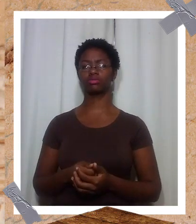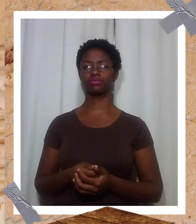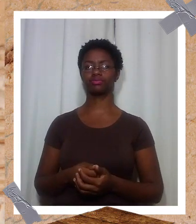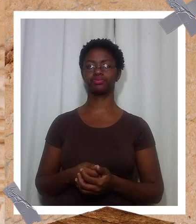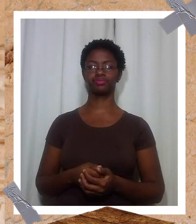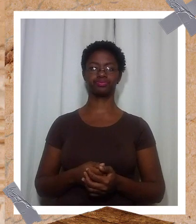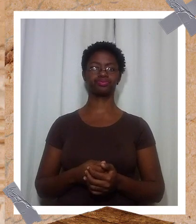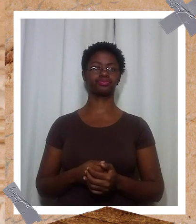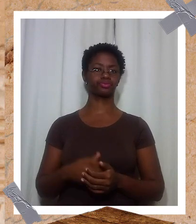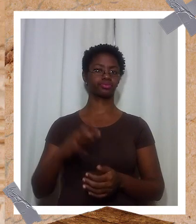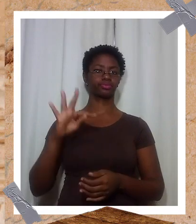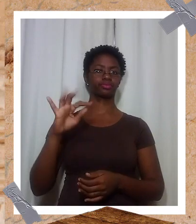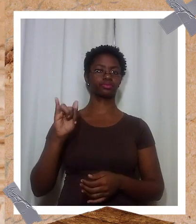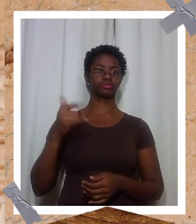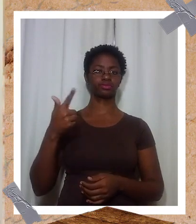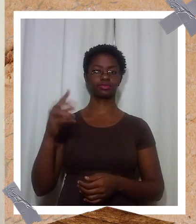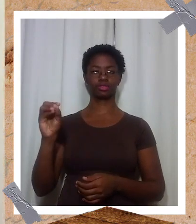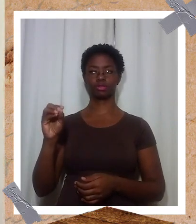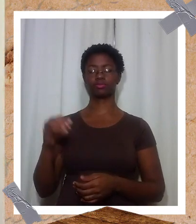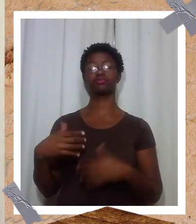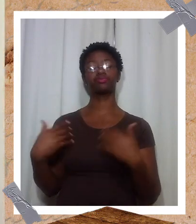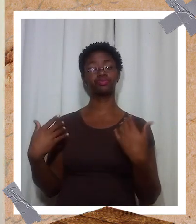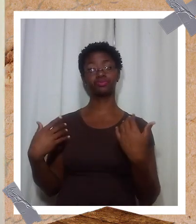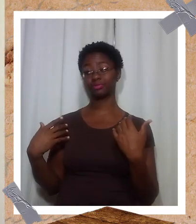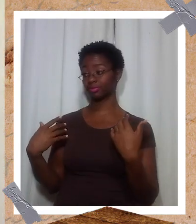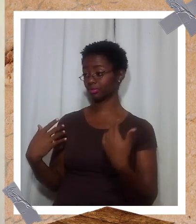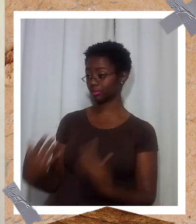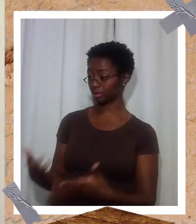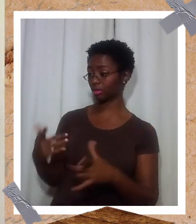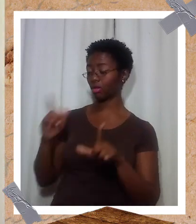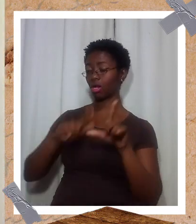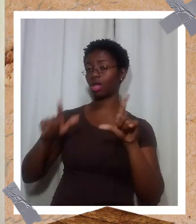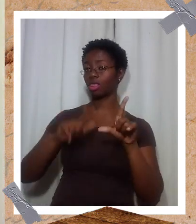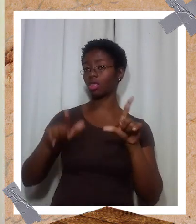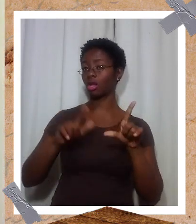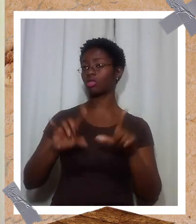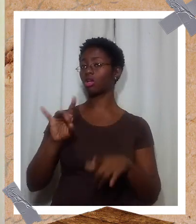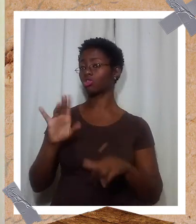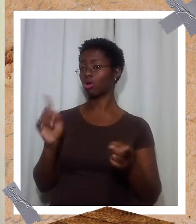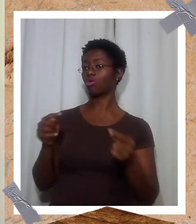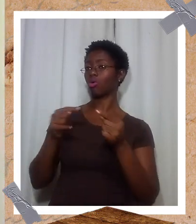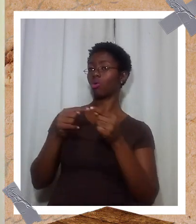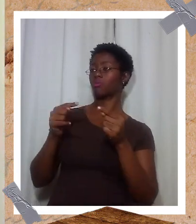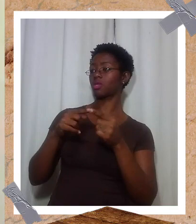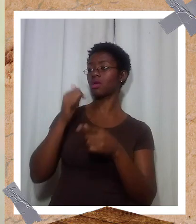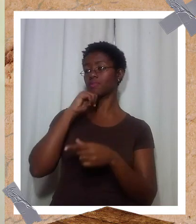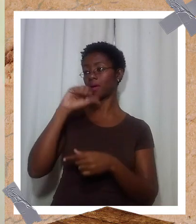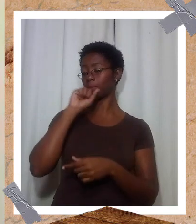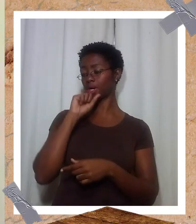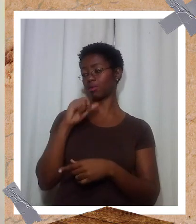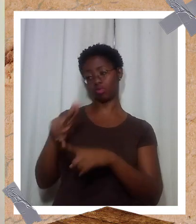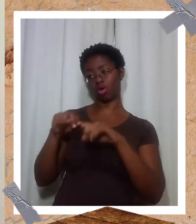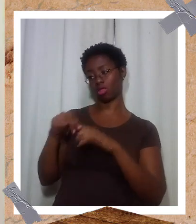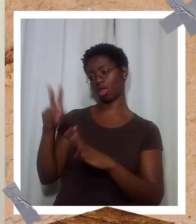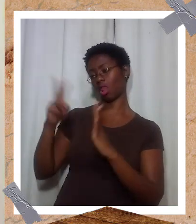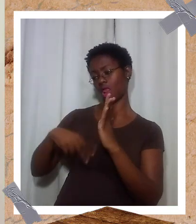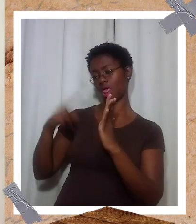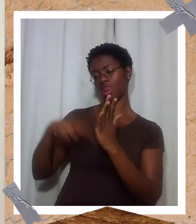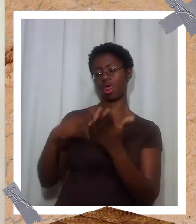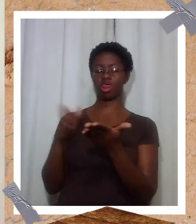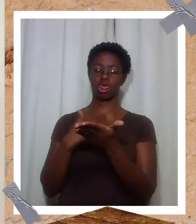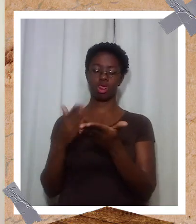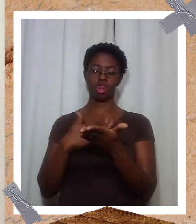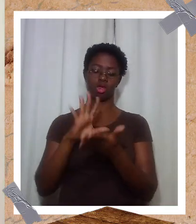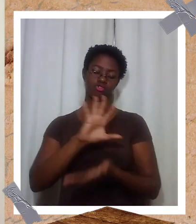Tião? Bom, a literatura na minha vida, como eu falei, ela nasce muito com a questão da minha mãe, de ler romance, né? Minha mãe gostava muito de ler romance. E a